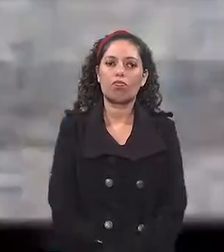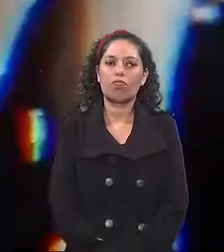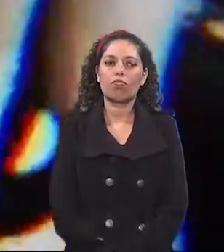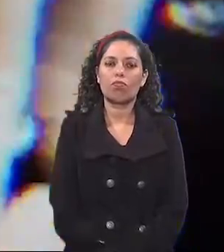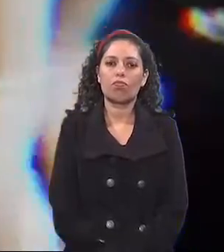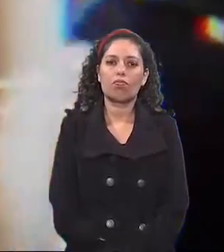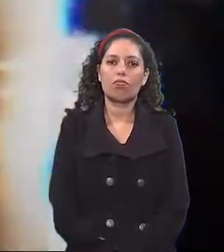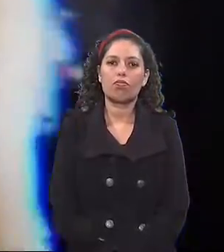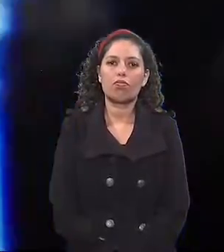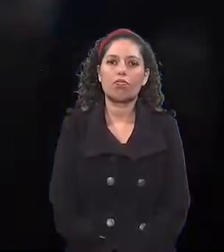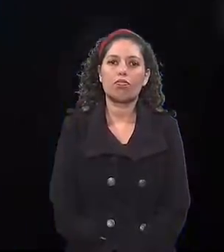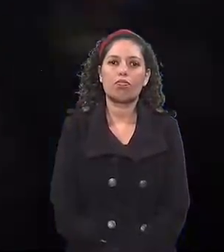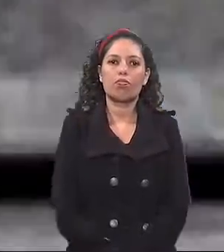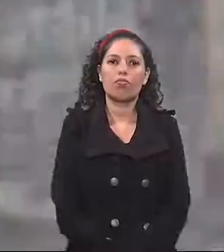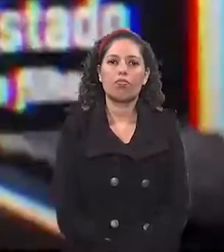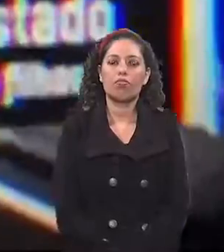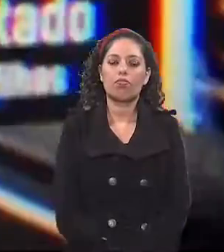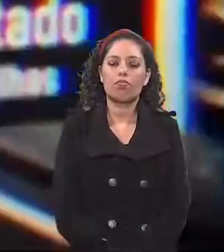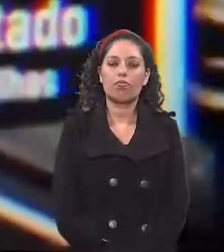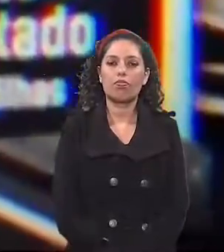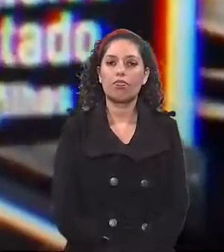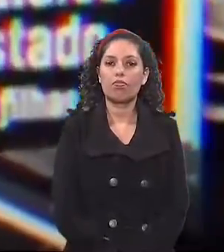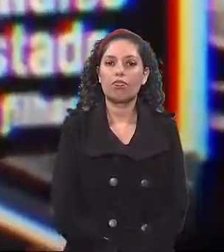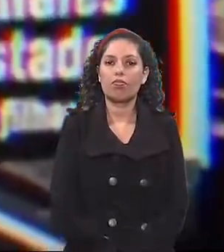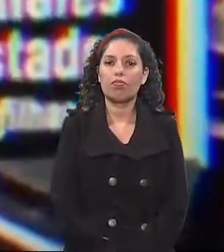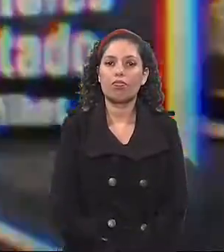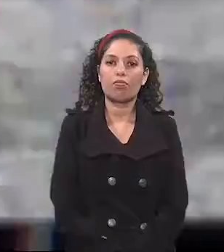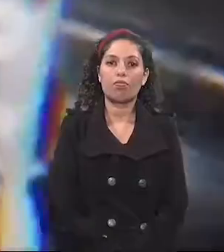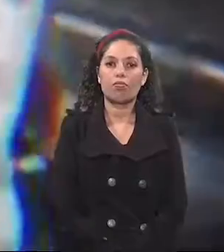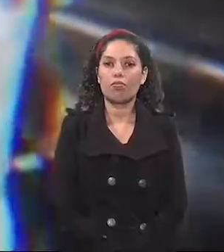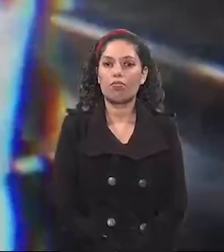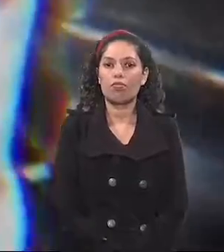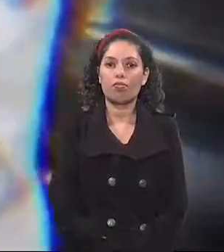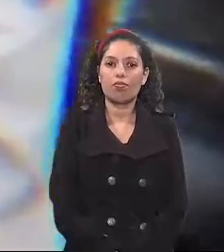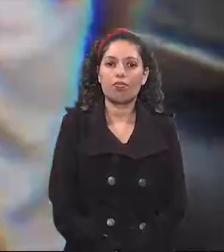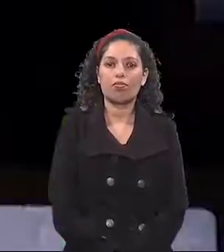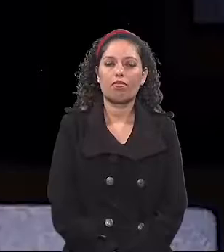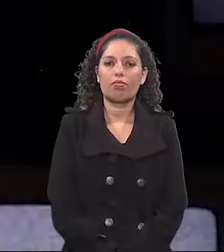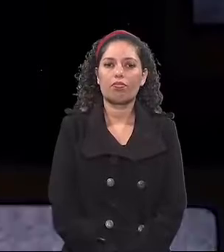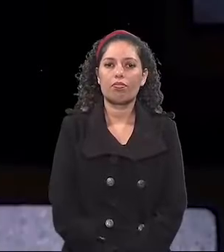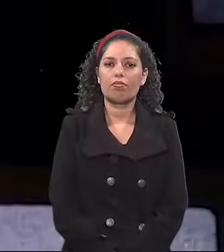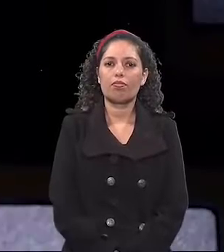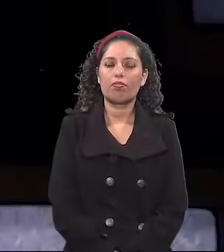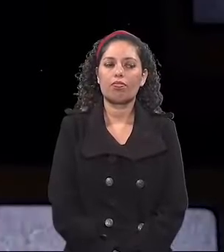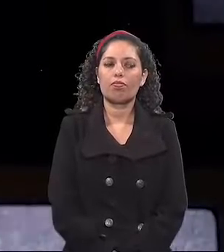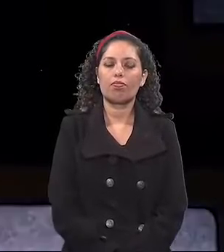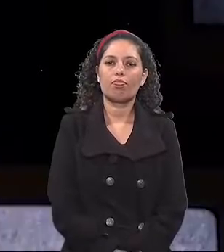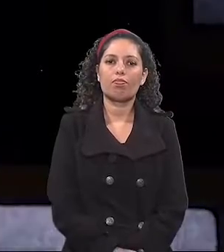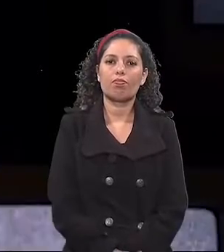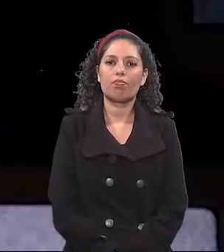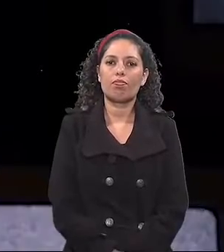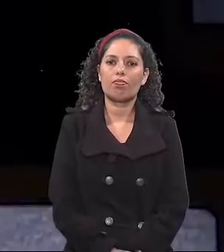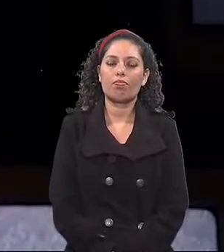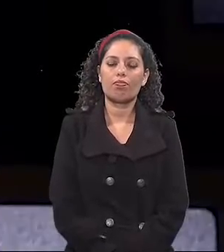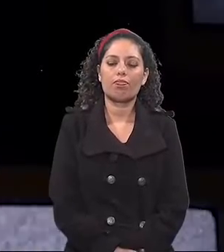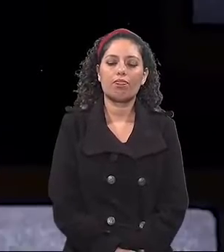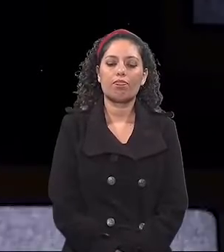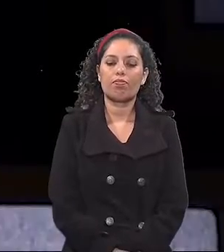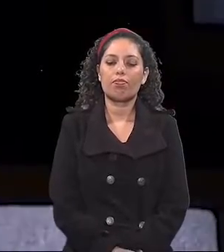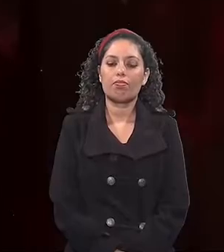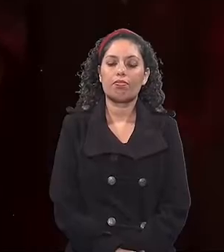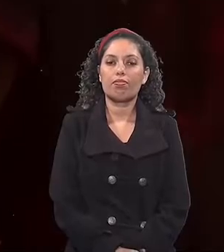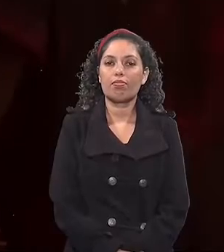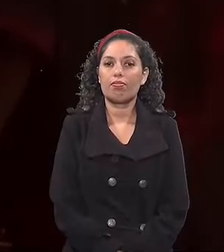dizer, favela vem dizer, a rua vem dizer, é nós por nós. Papo reto nosso, vou te passar